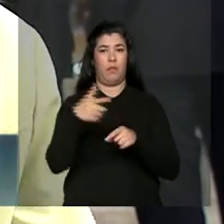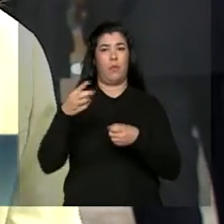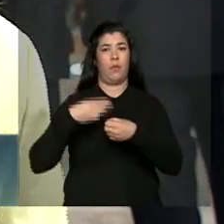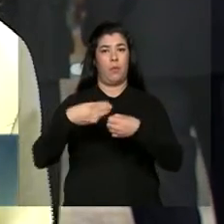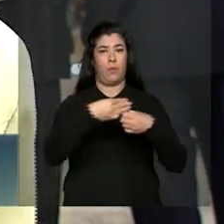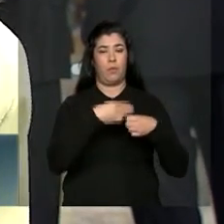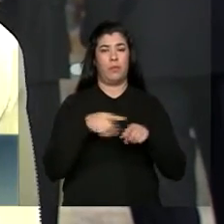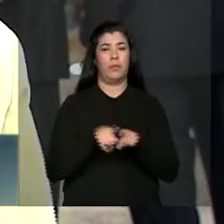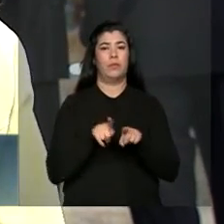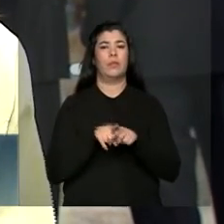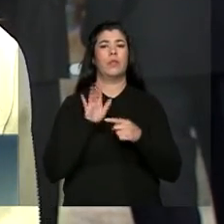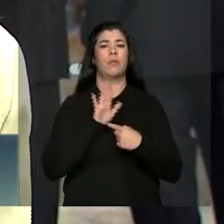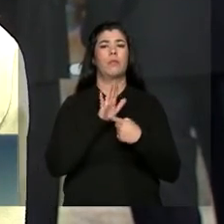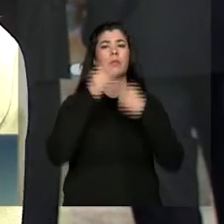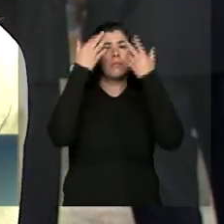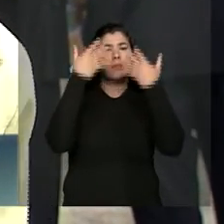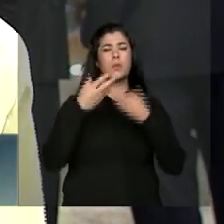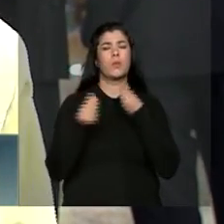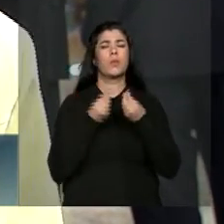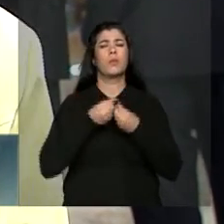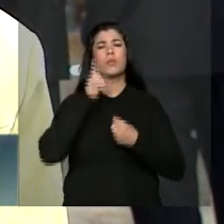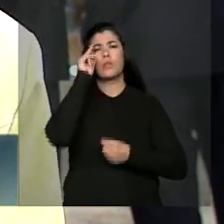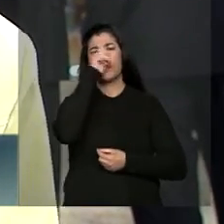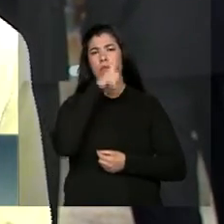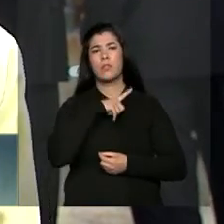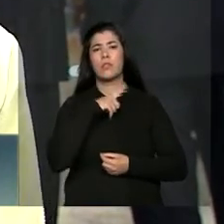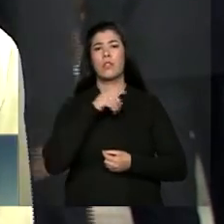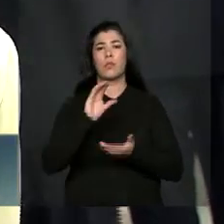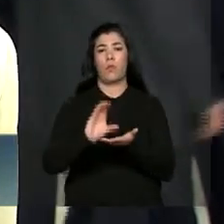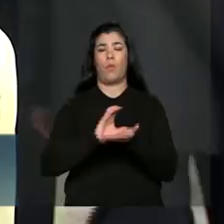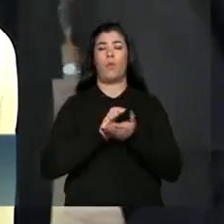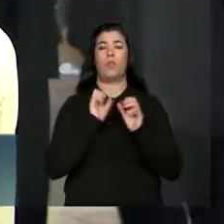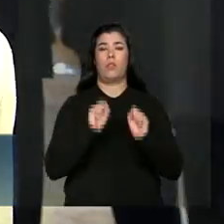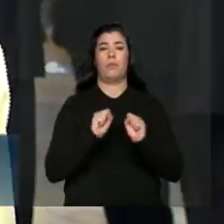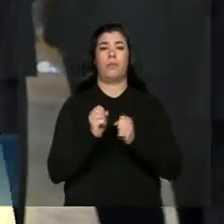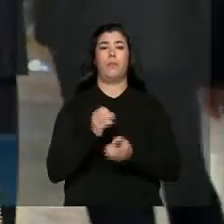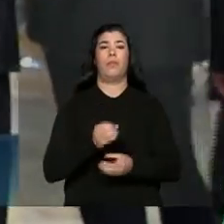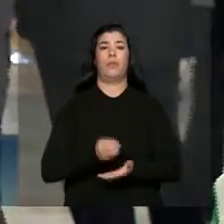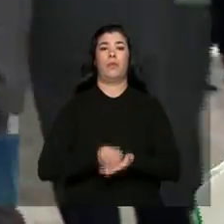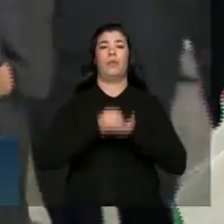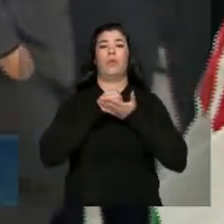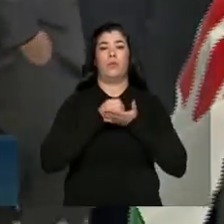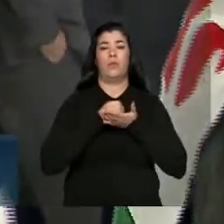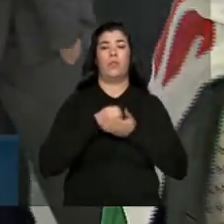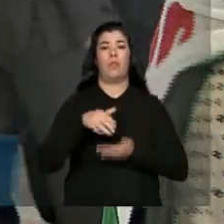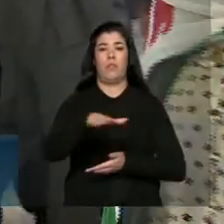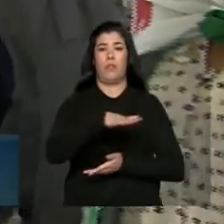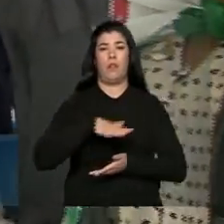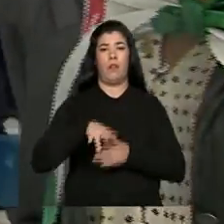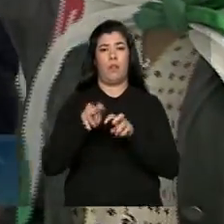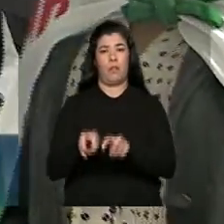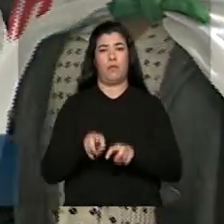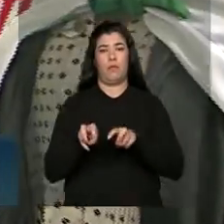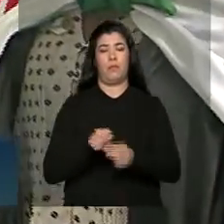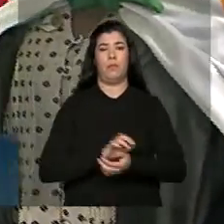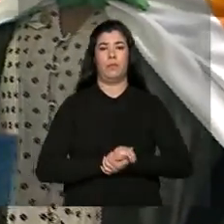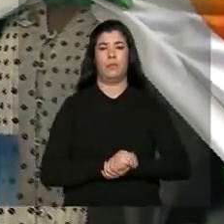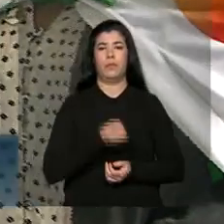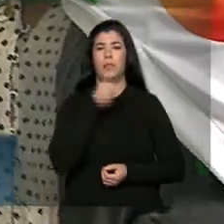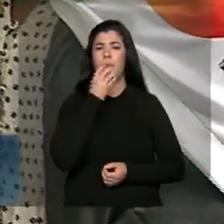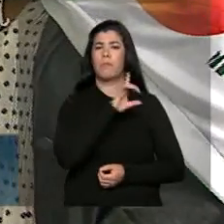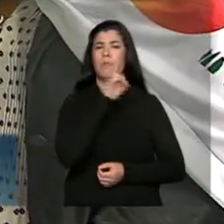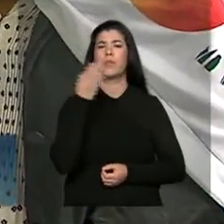as principais dificuldades do setor e em que esses créditos podem ajudar o setor. Bom dia, Cláudia. Lá